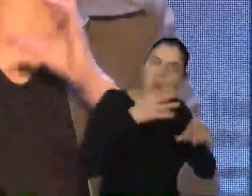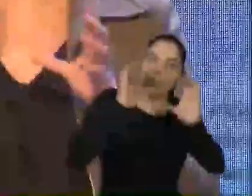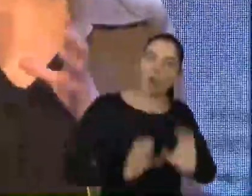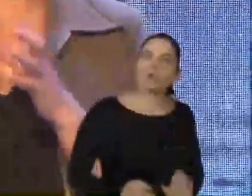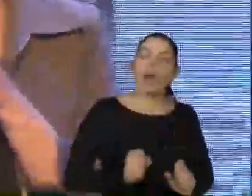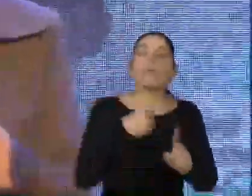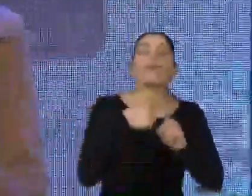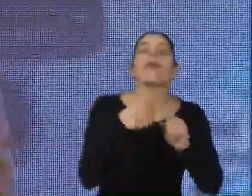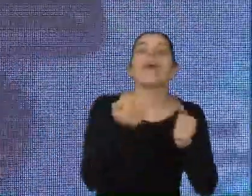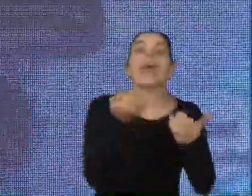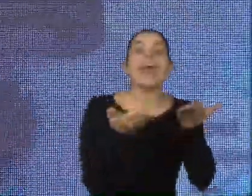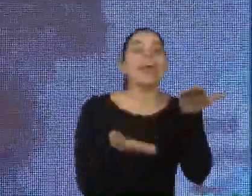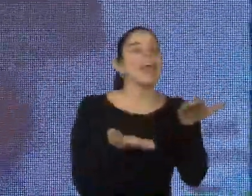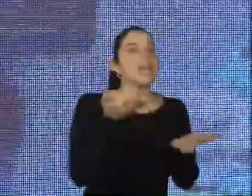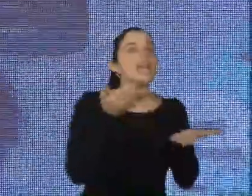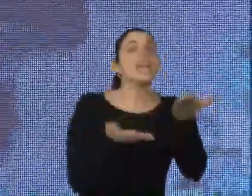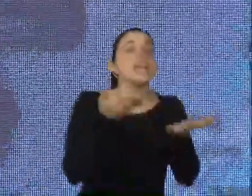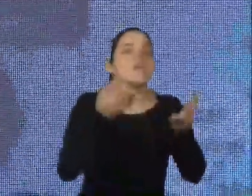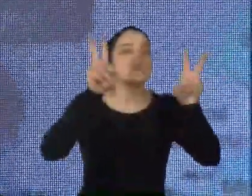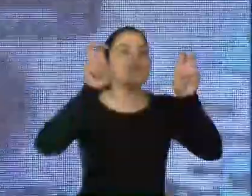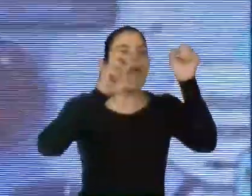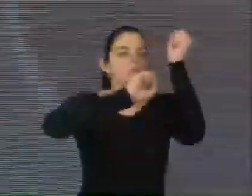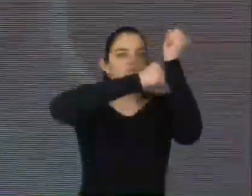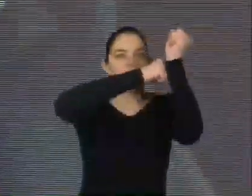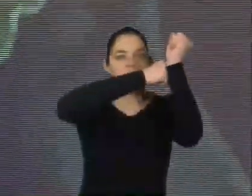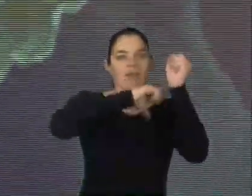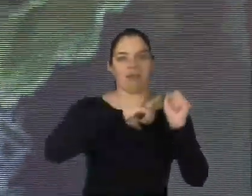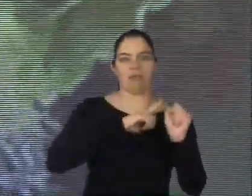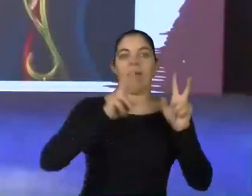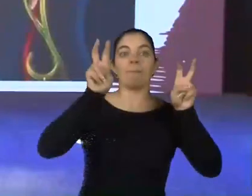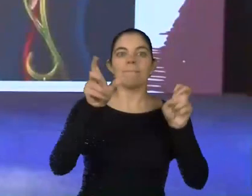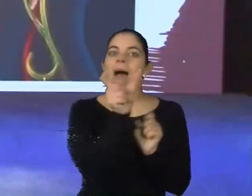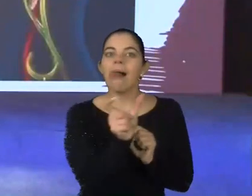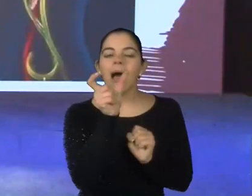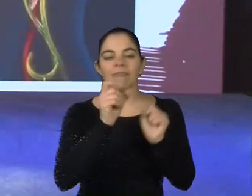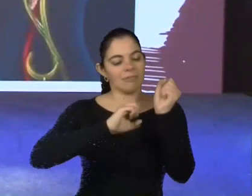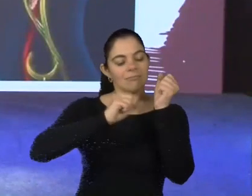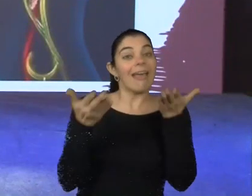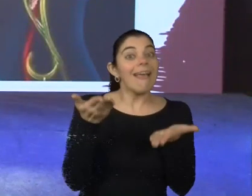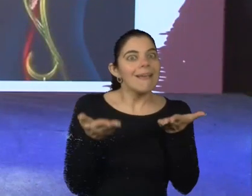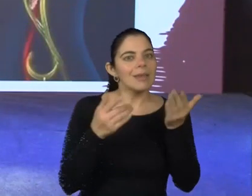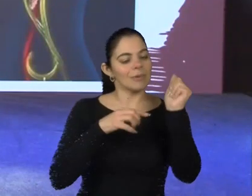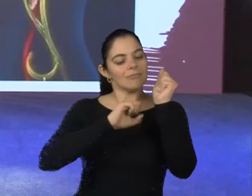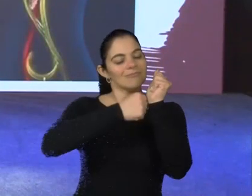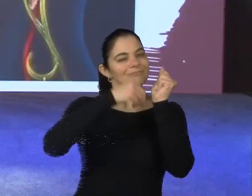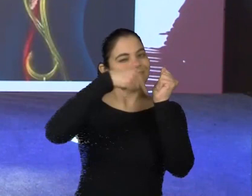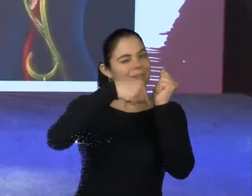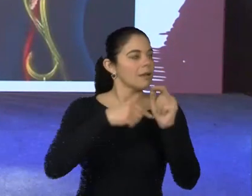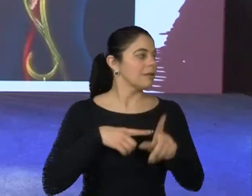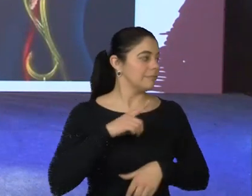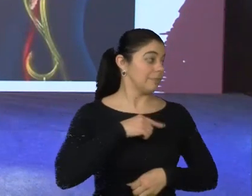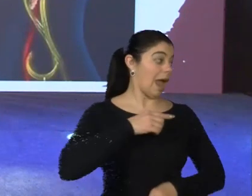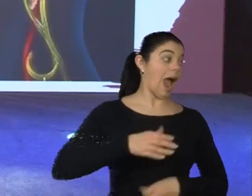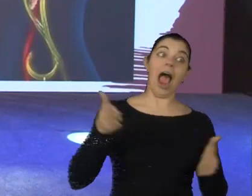para que a gente tenha uma boa saúde, e isso é importante que seja sempre dito. E aí, qual de vocês, eu vou ficar aqui no